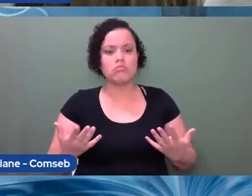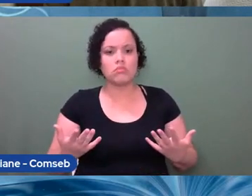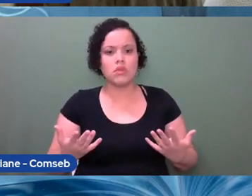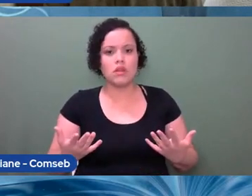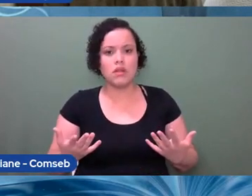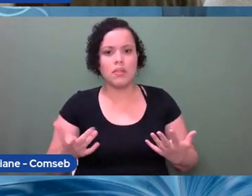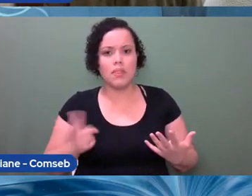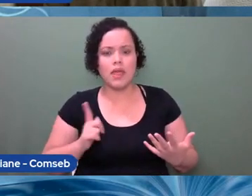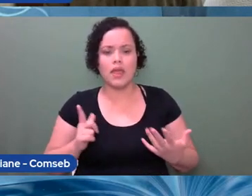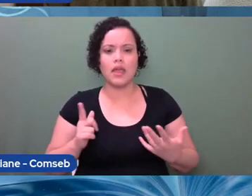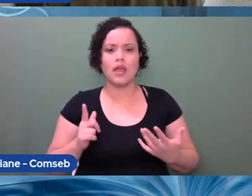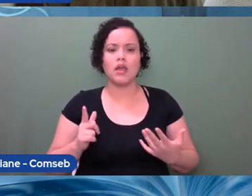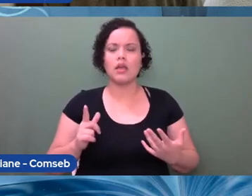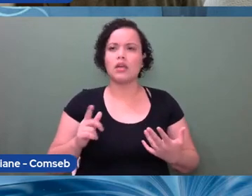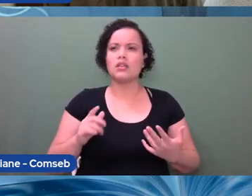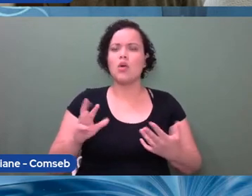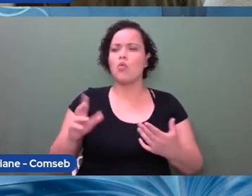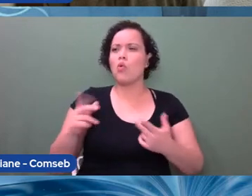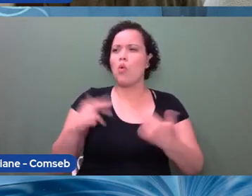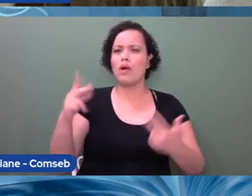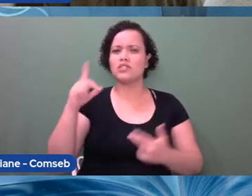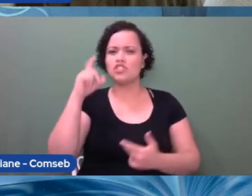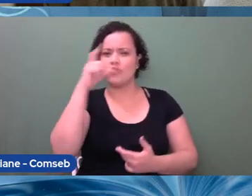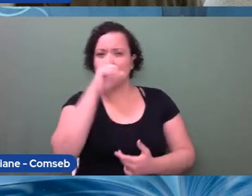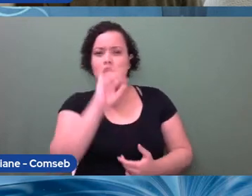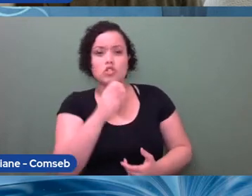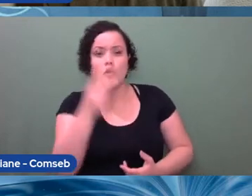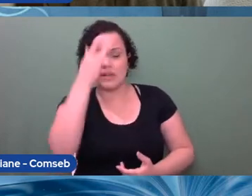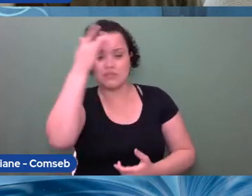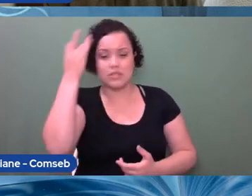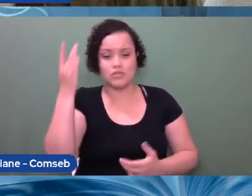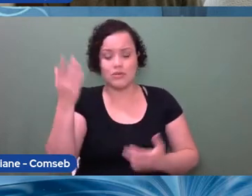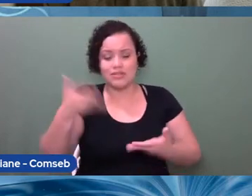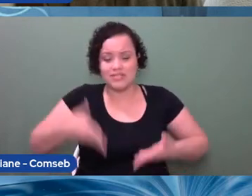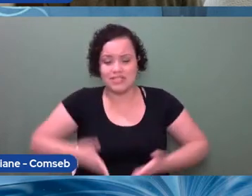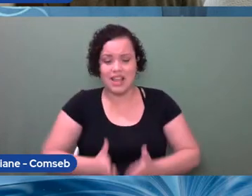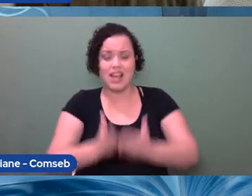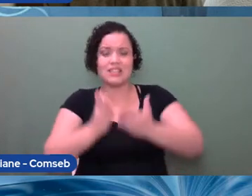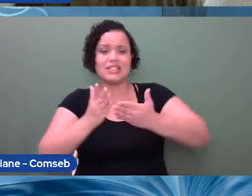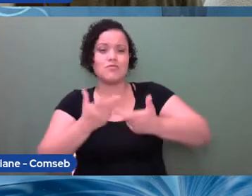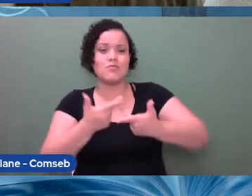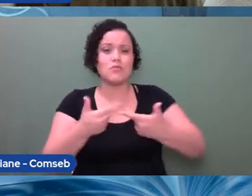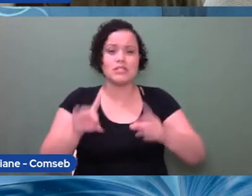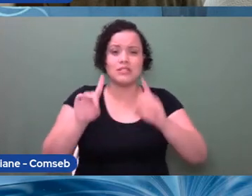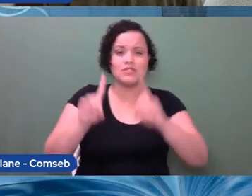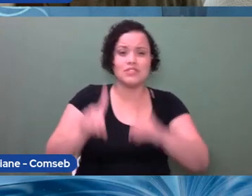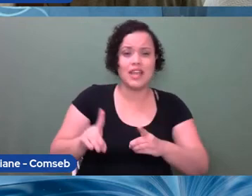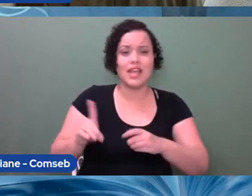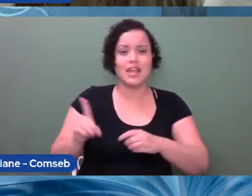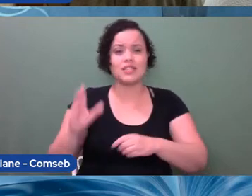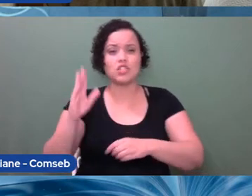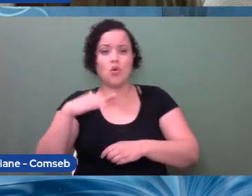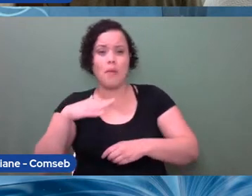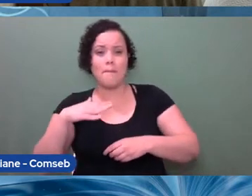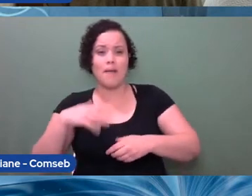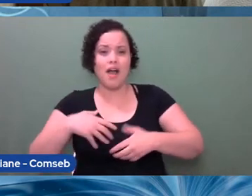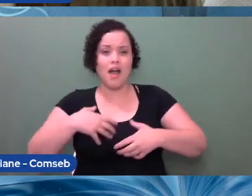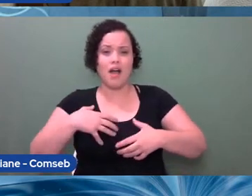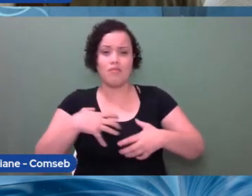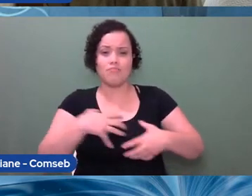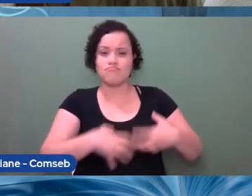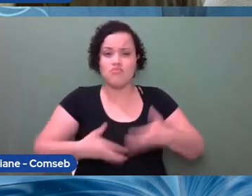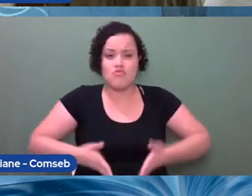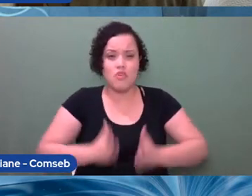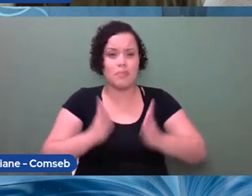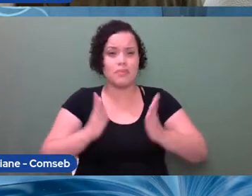aleijões, com dificuldades, com malformações, com características de psíquicas completamente distintas da